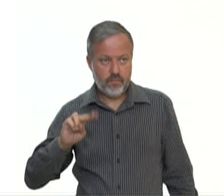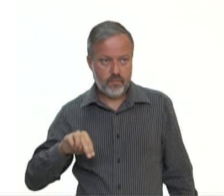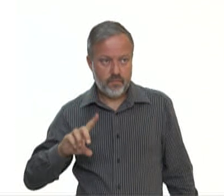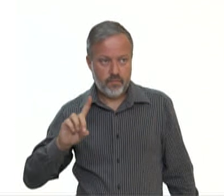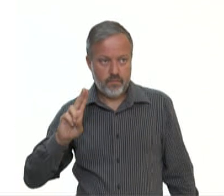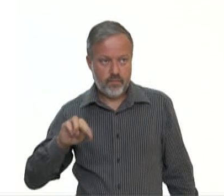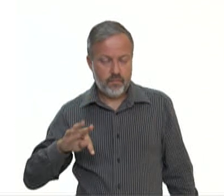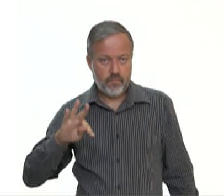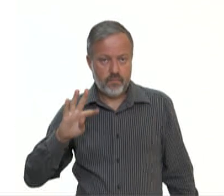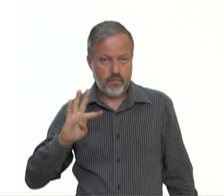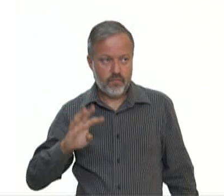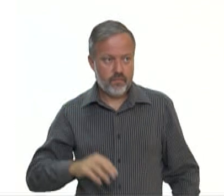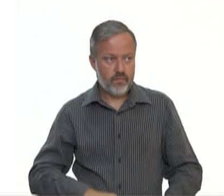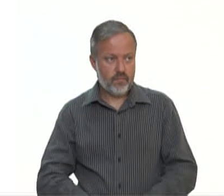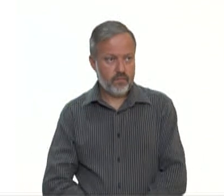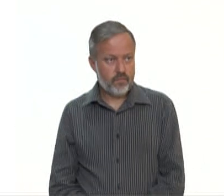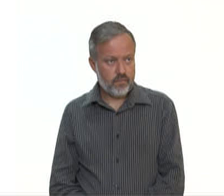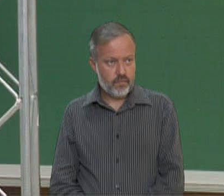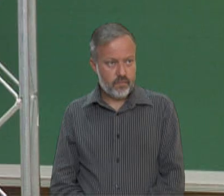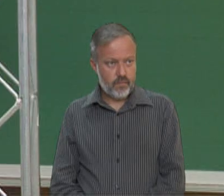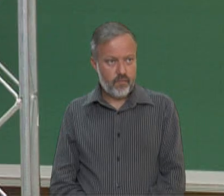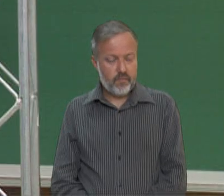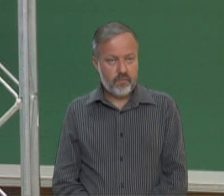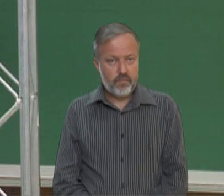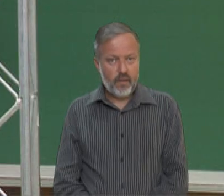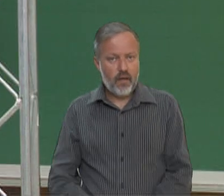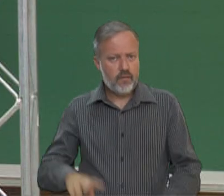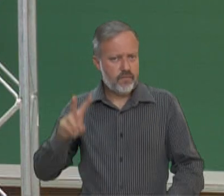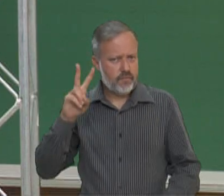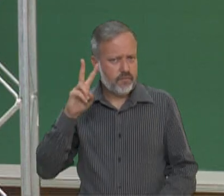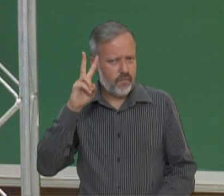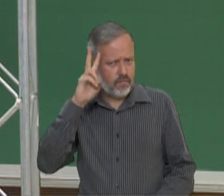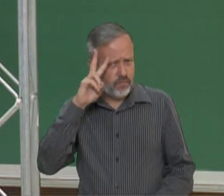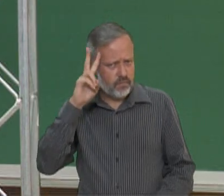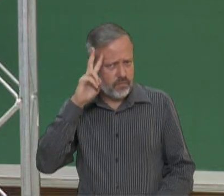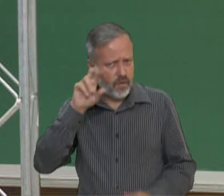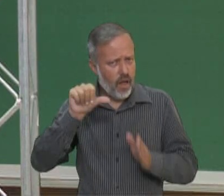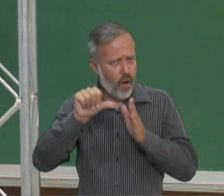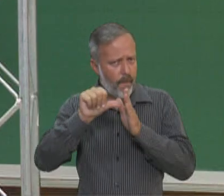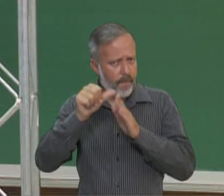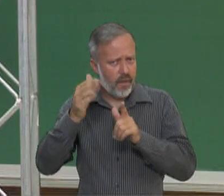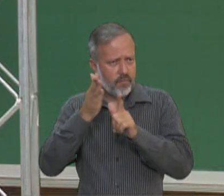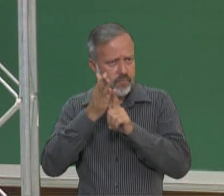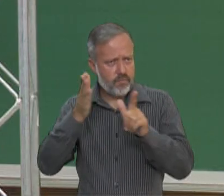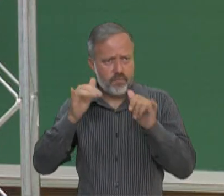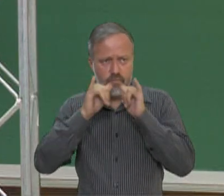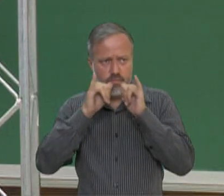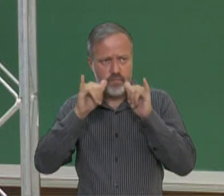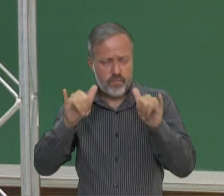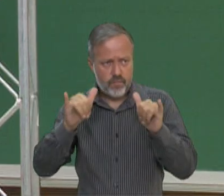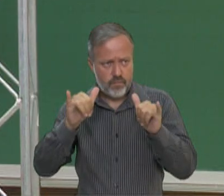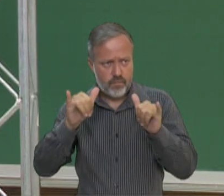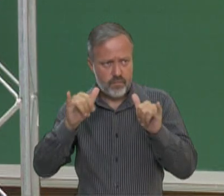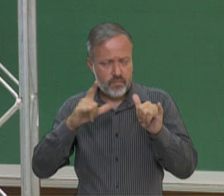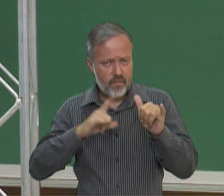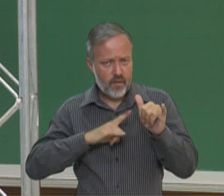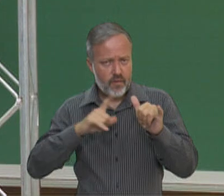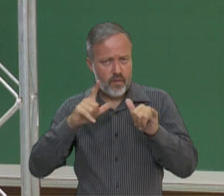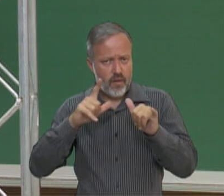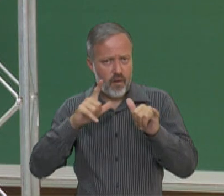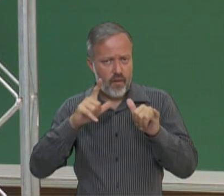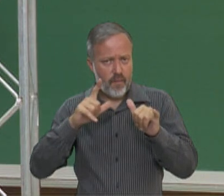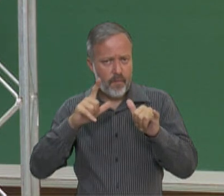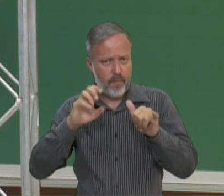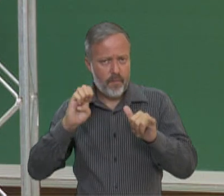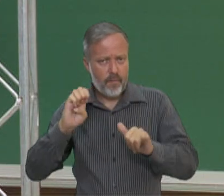Seguindo, aqui, aquela primeira notícia que a gente viu, a formatação, a notícia do El País, que é um